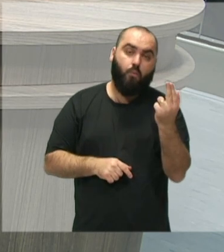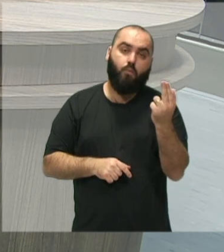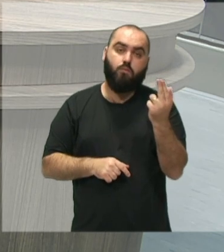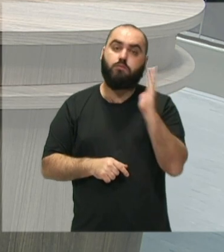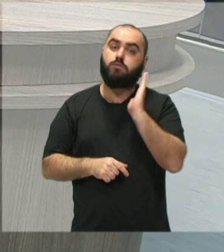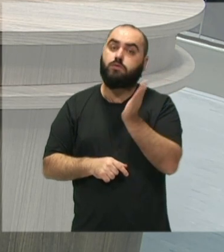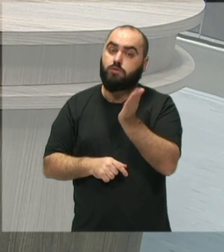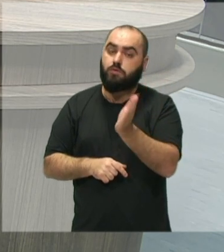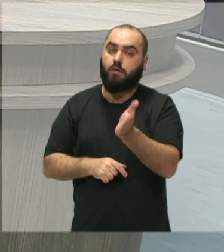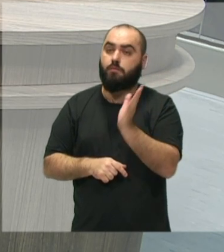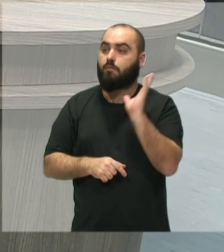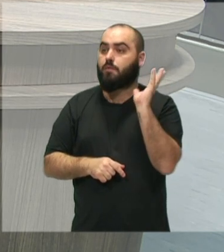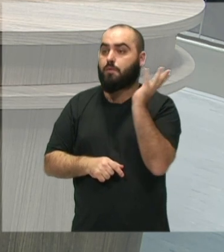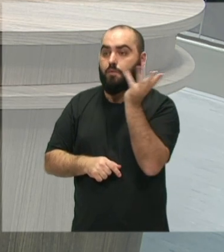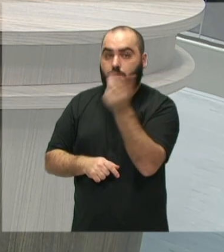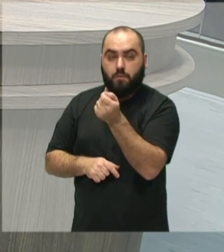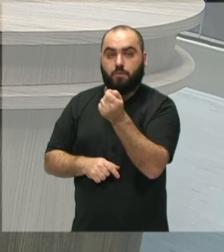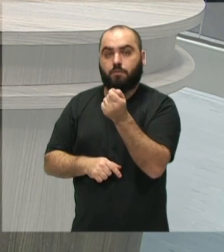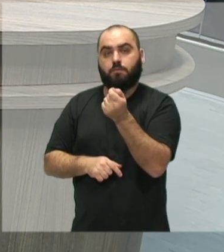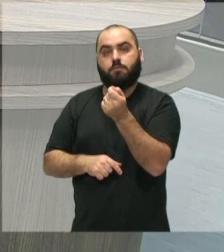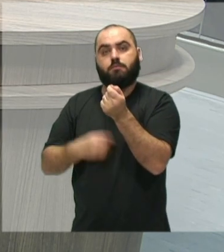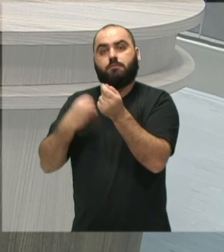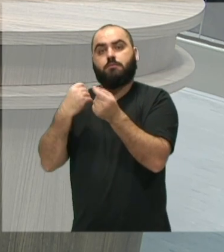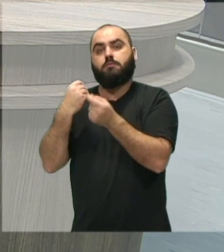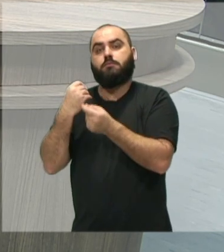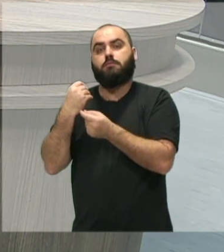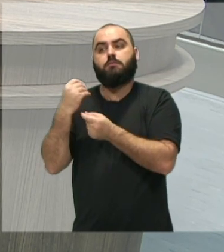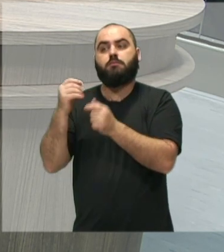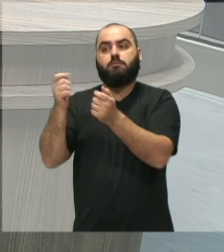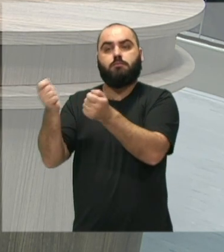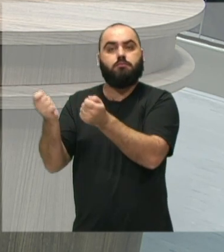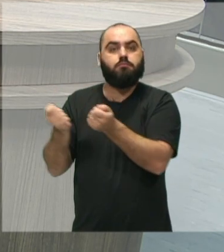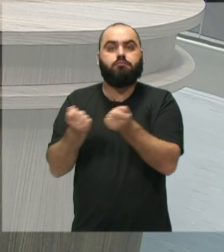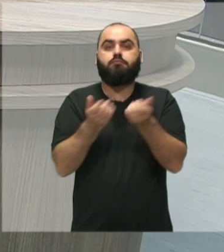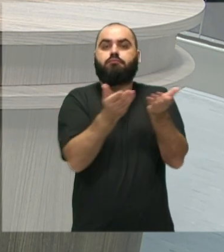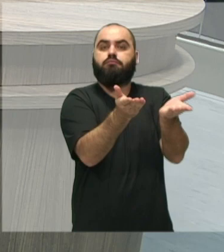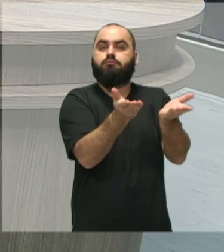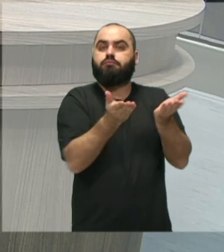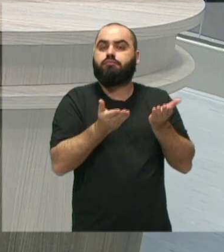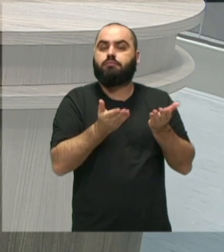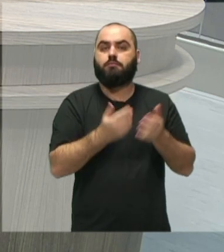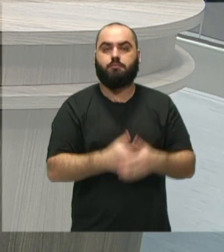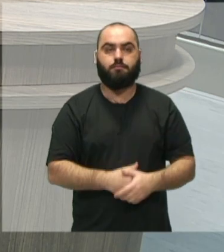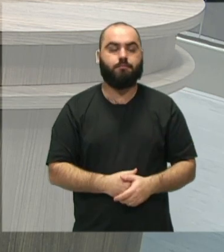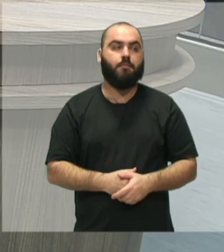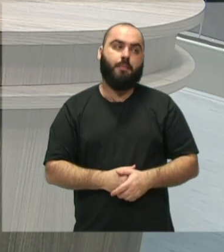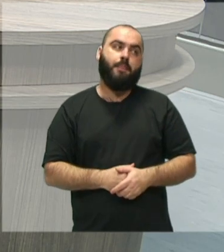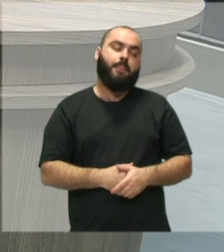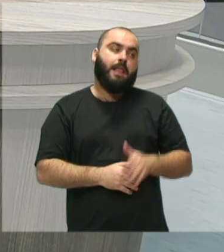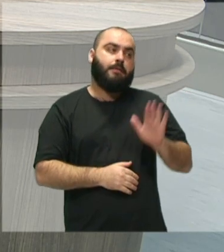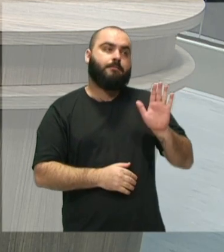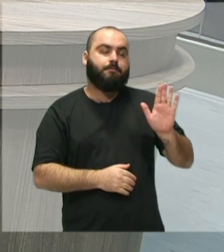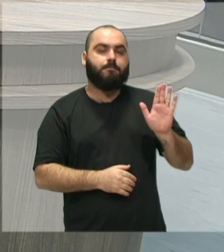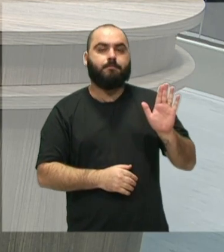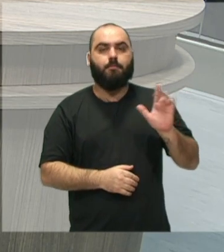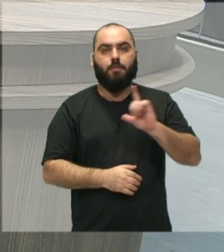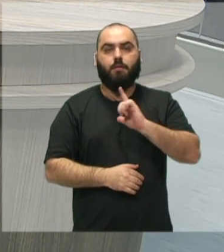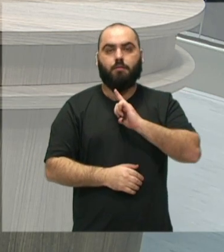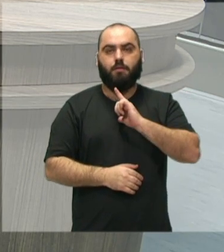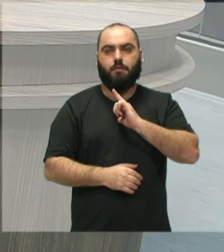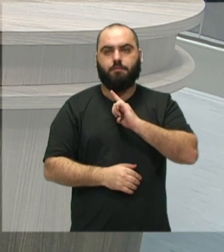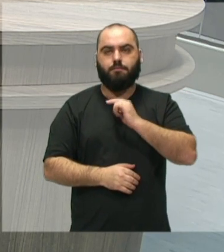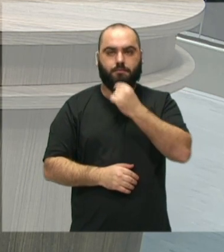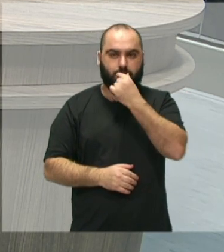já está sendo tudo passado, no caso, para esses outros armários? No caso, o que como a gente também teve